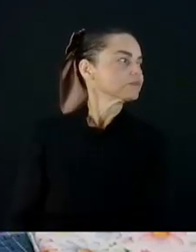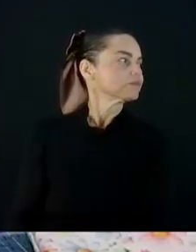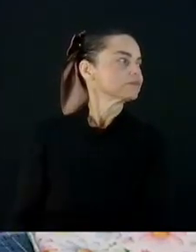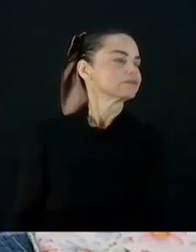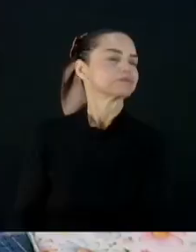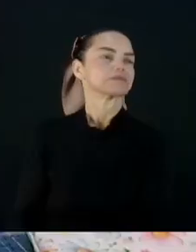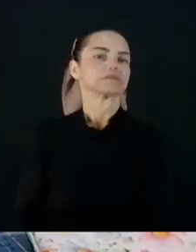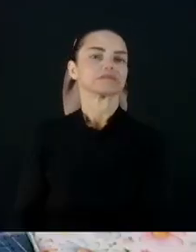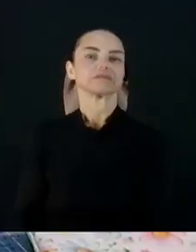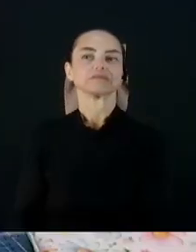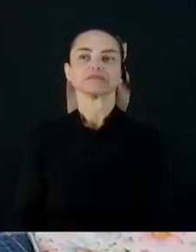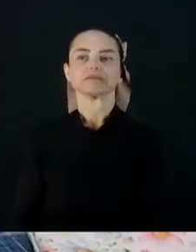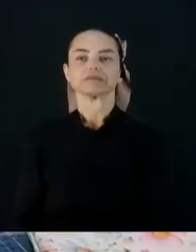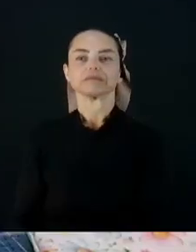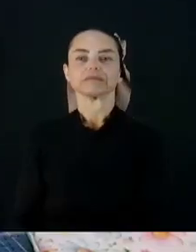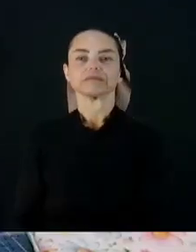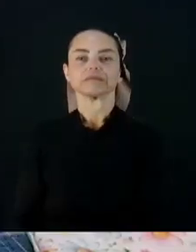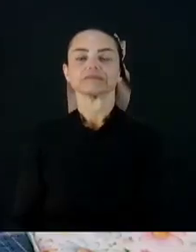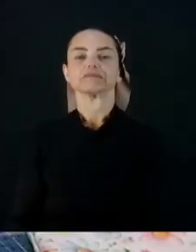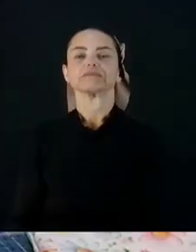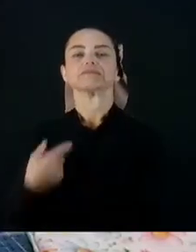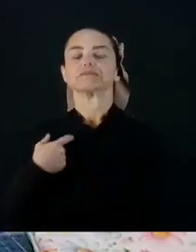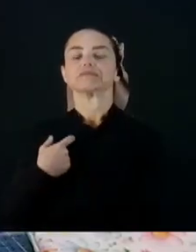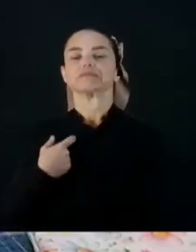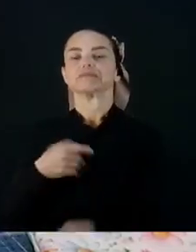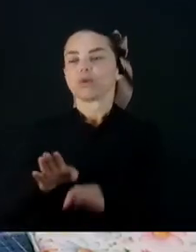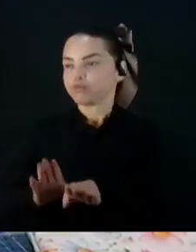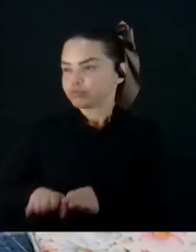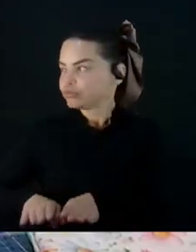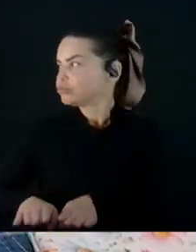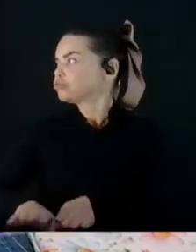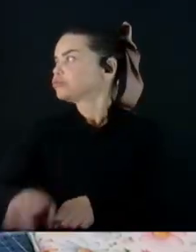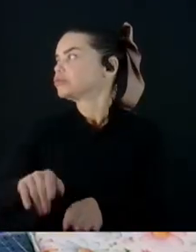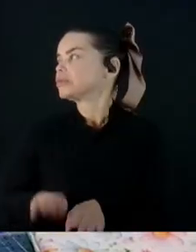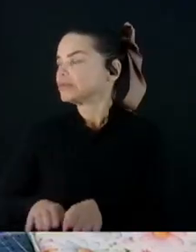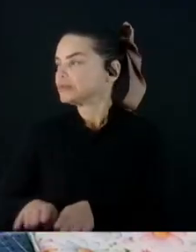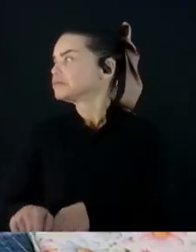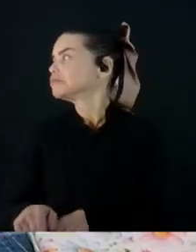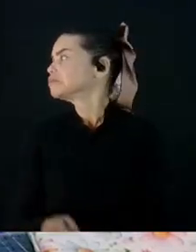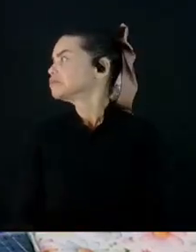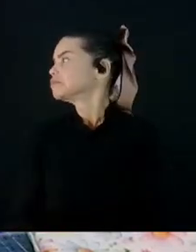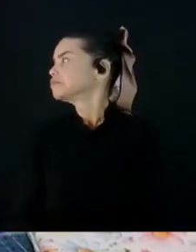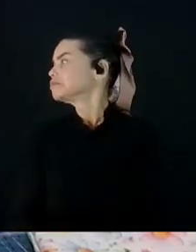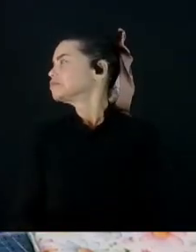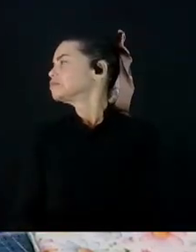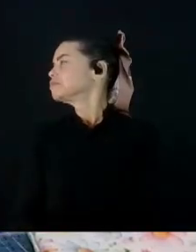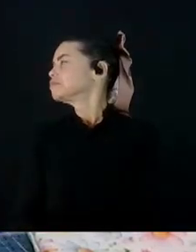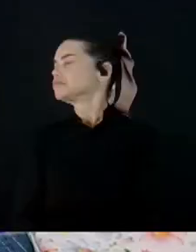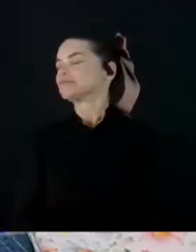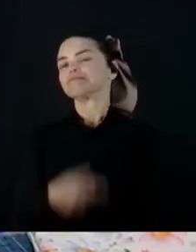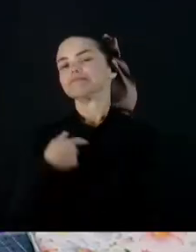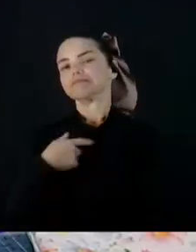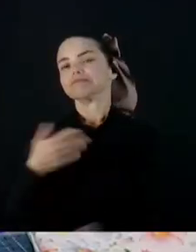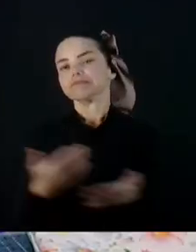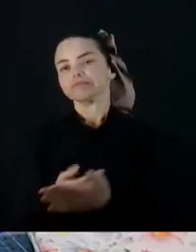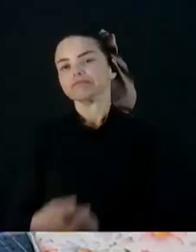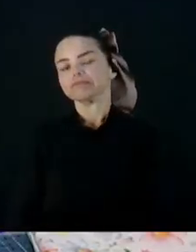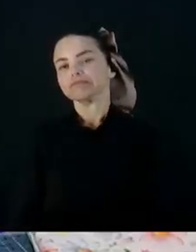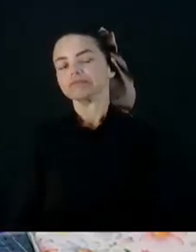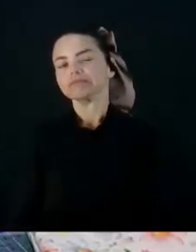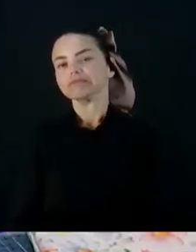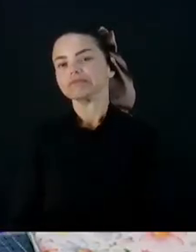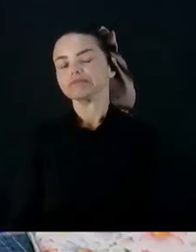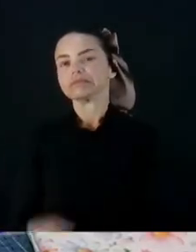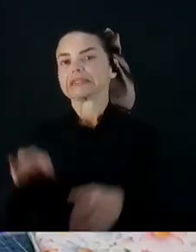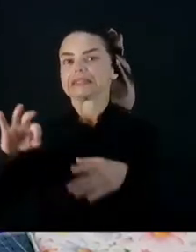do saquinho e o forrinho dele. E dá retrocesso. E você comentou que o zíper é o grande vilão aí